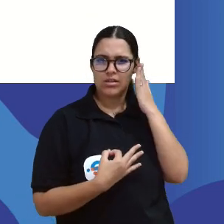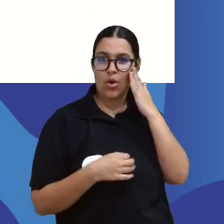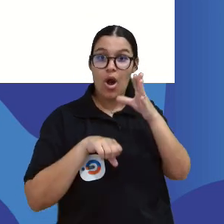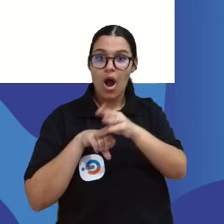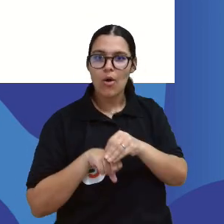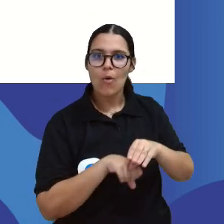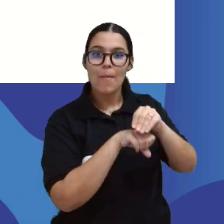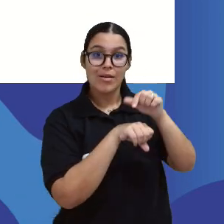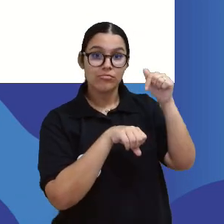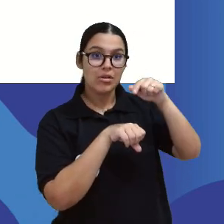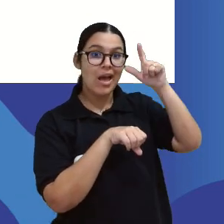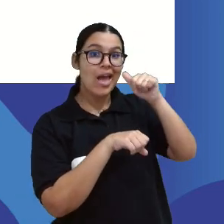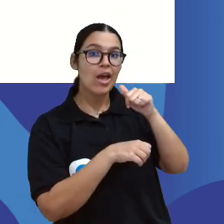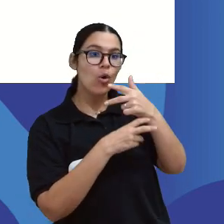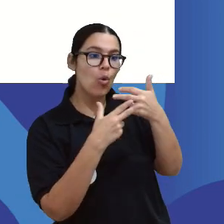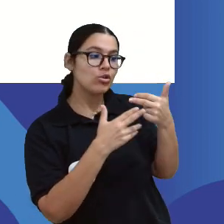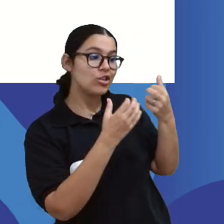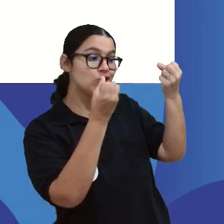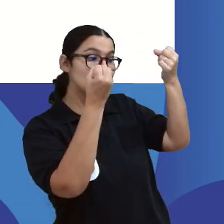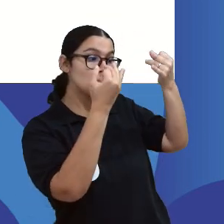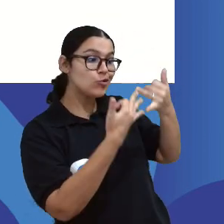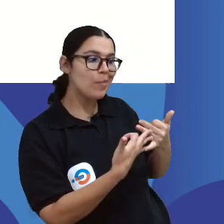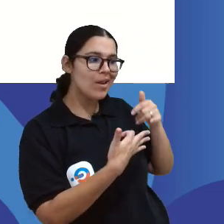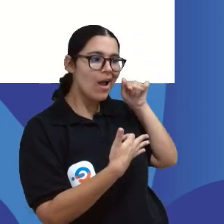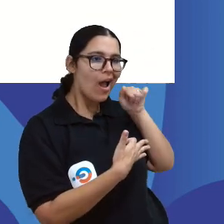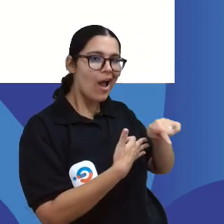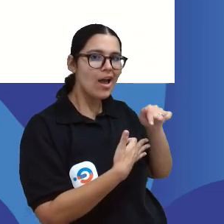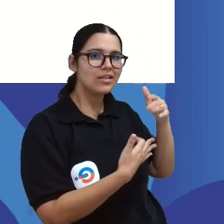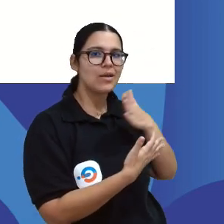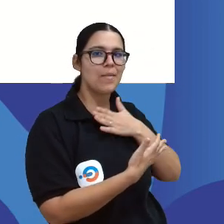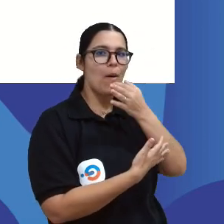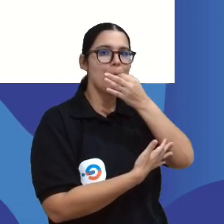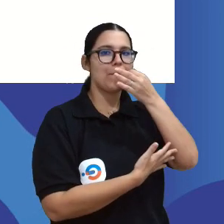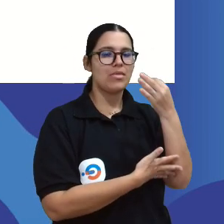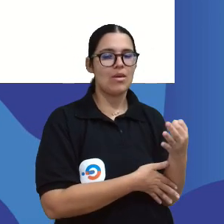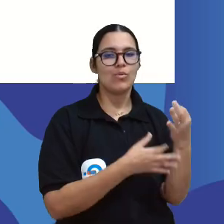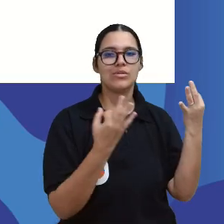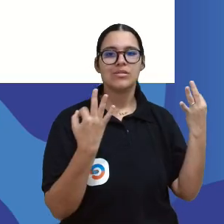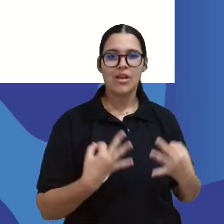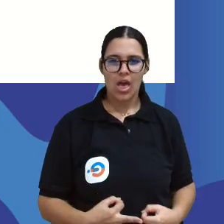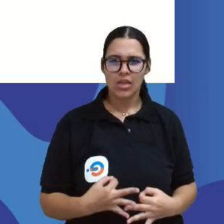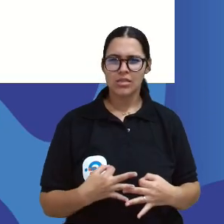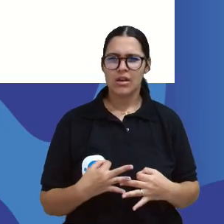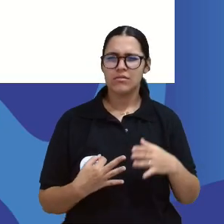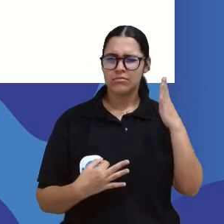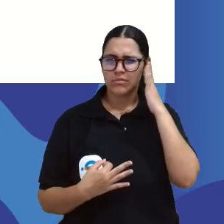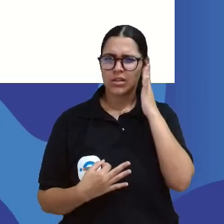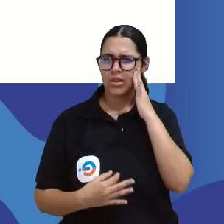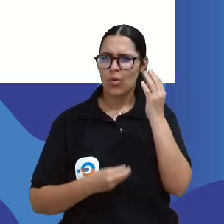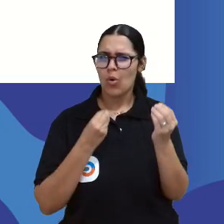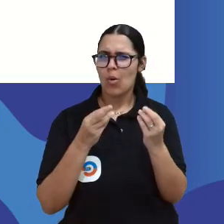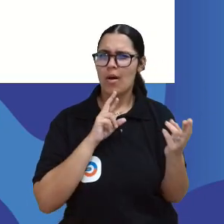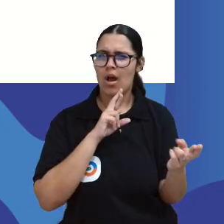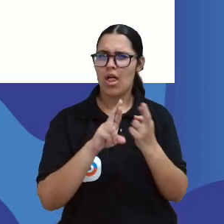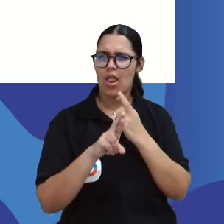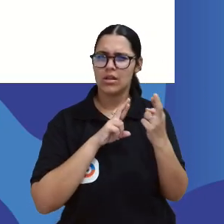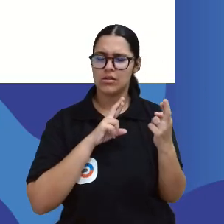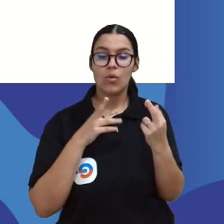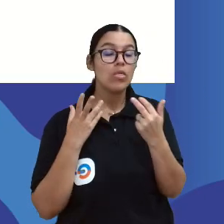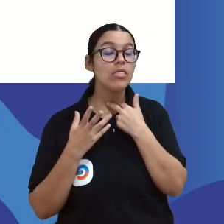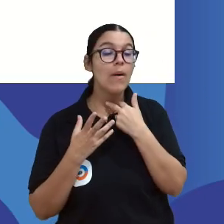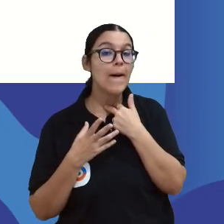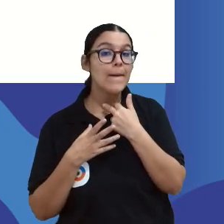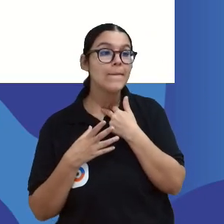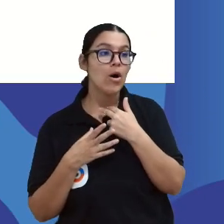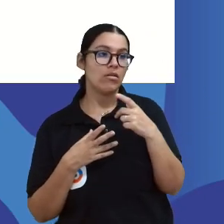são justificativas que funcionam para comprovar a tese. Essa é a relação. A gente não pode ter uma